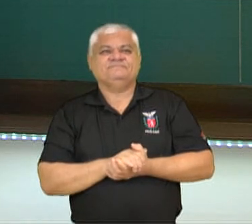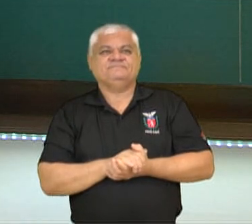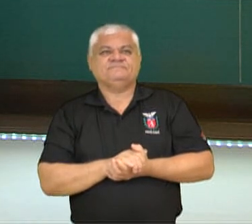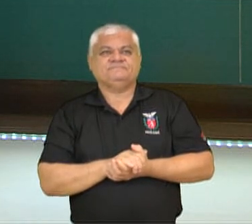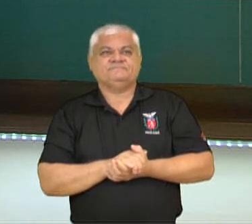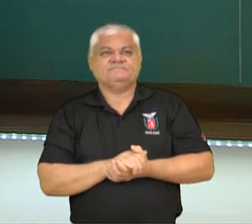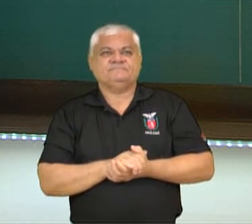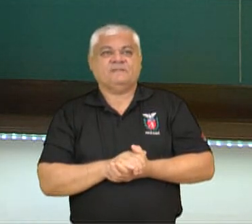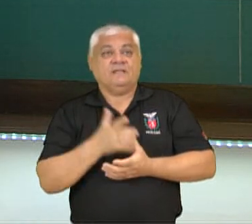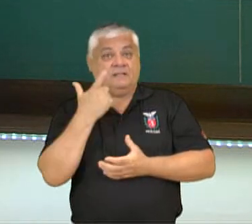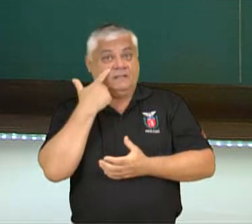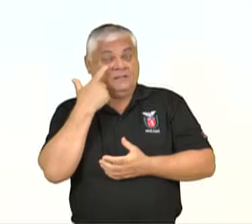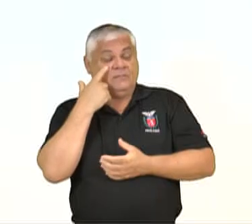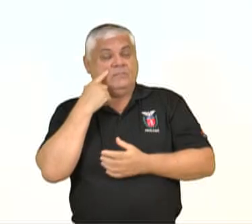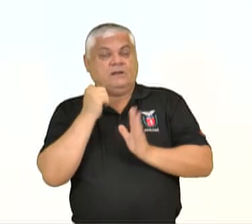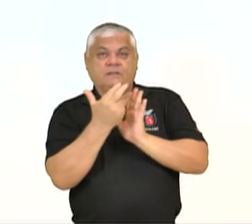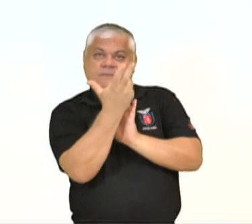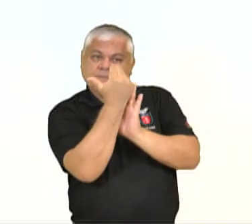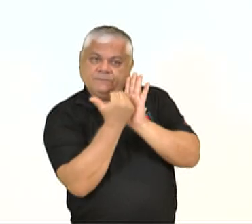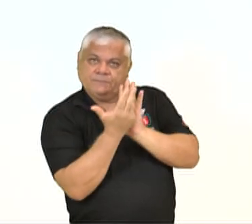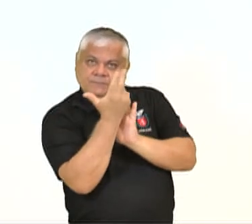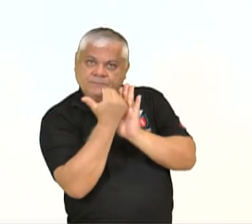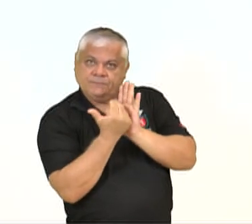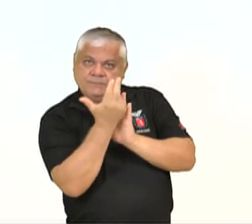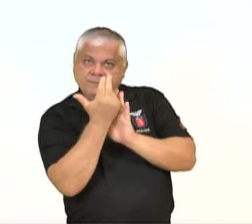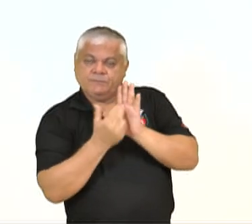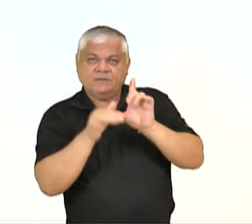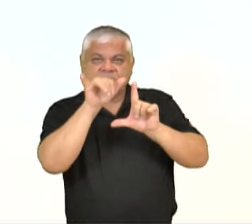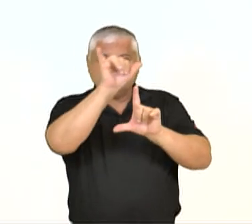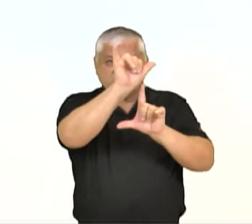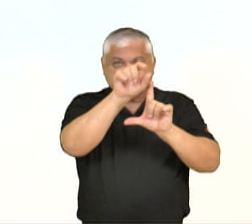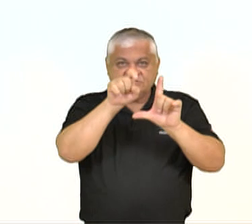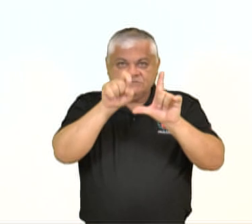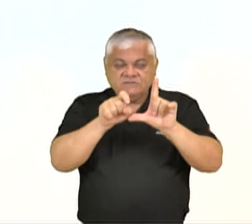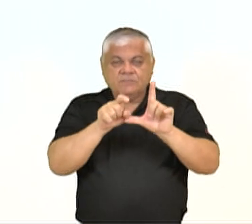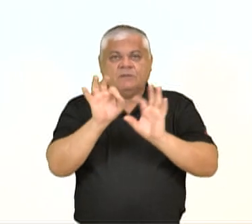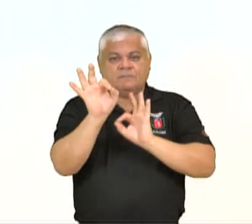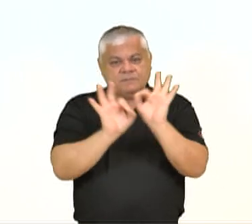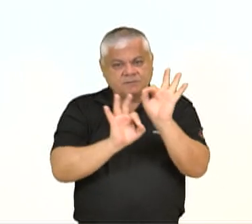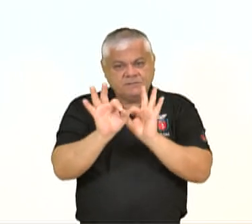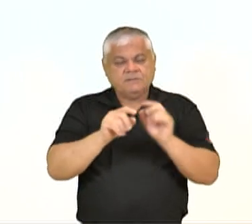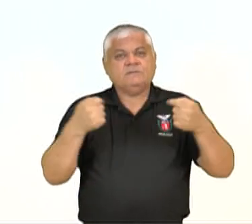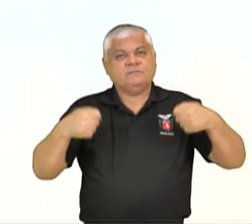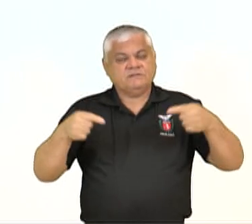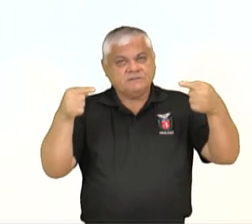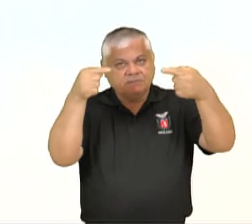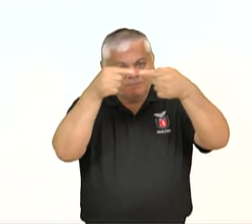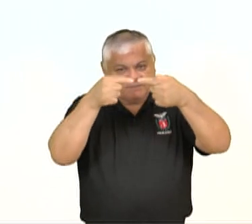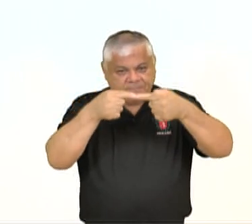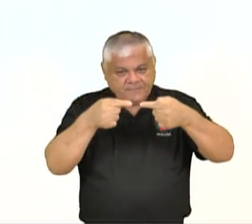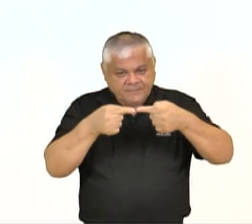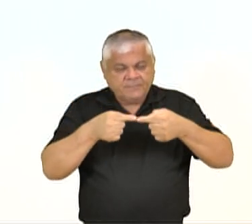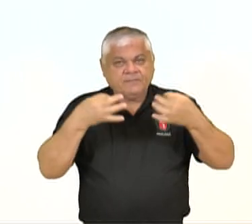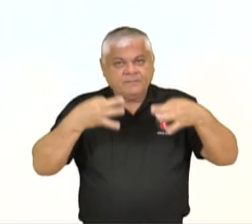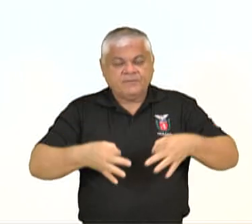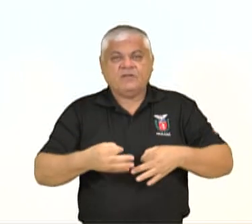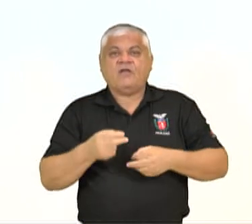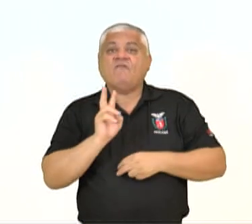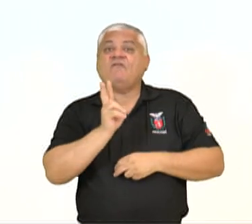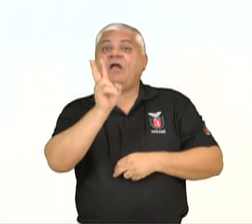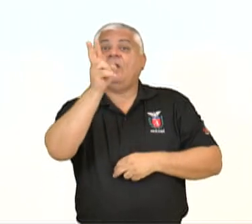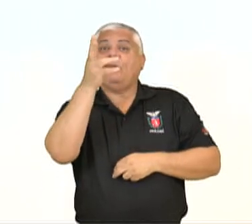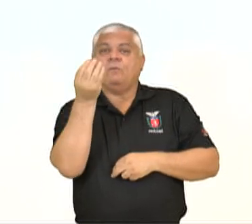Então veja bem, para construir uma parábola é conveniente seguir um planejamento para se obter de forma precisa o